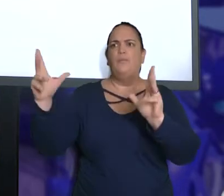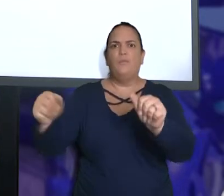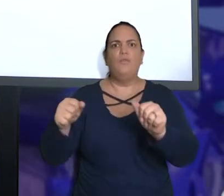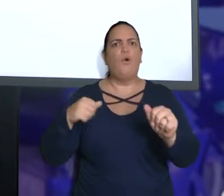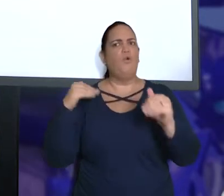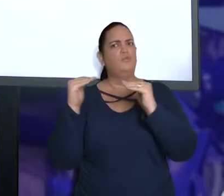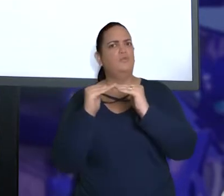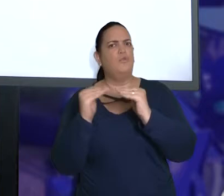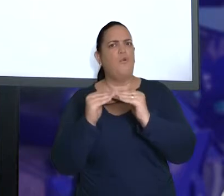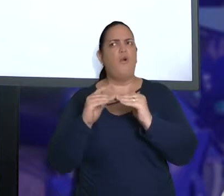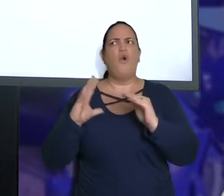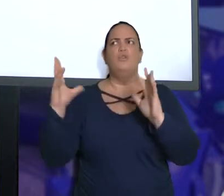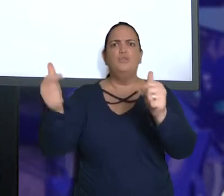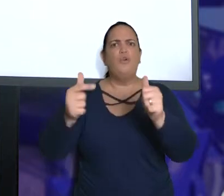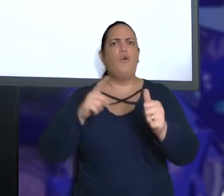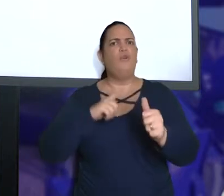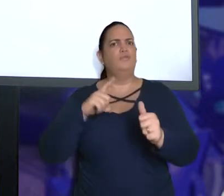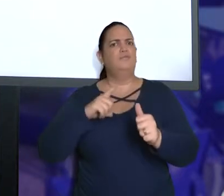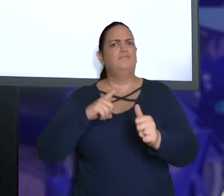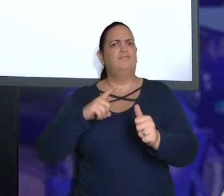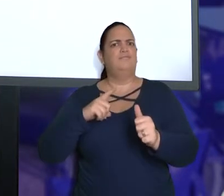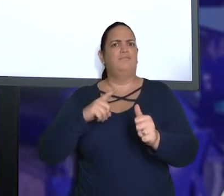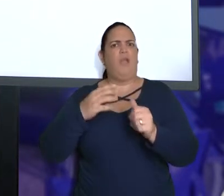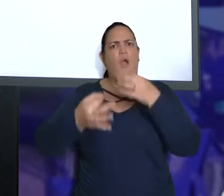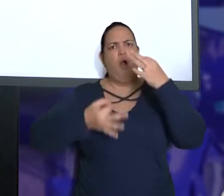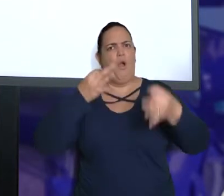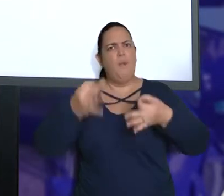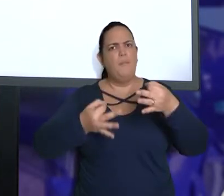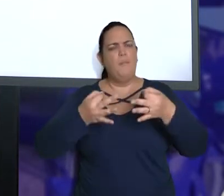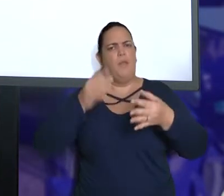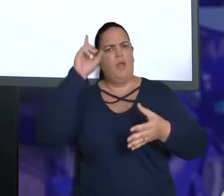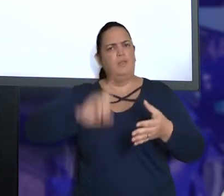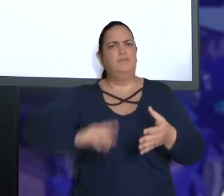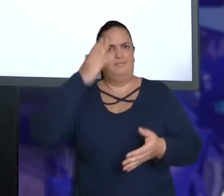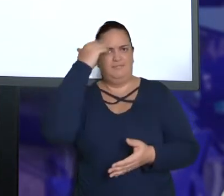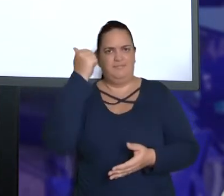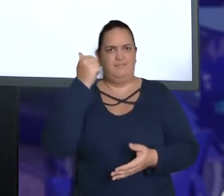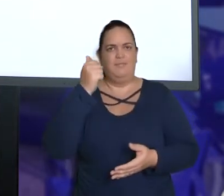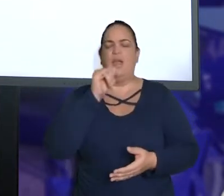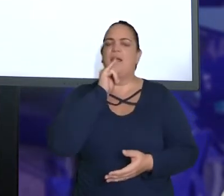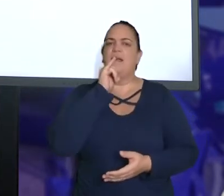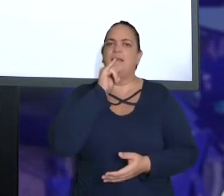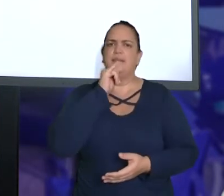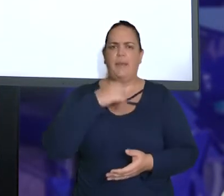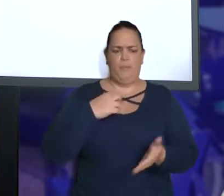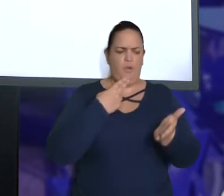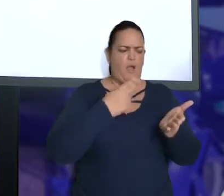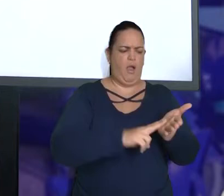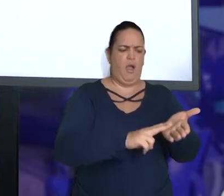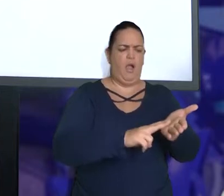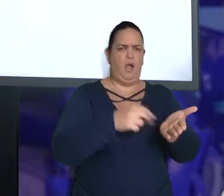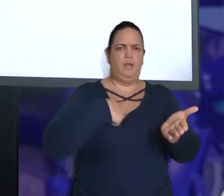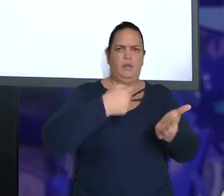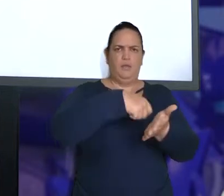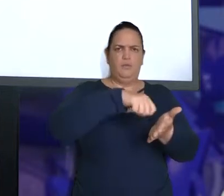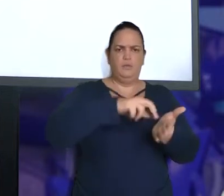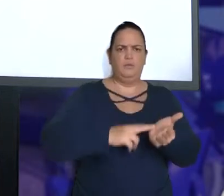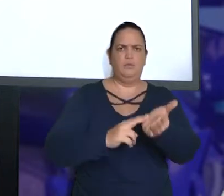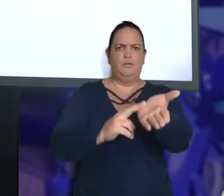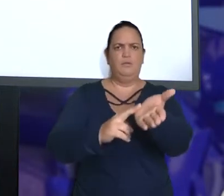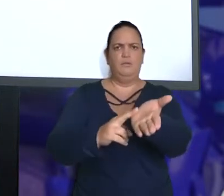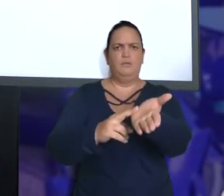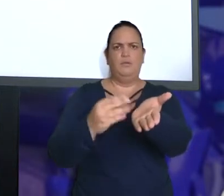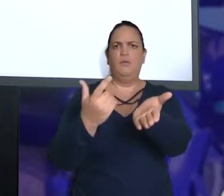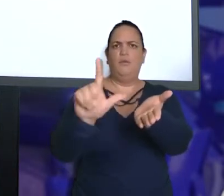agora. A carta pessoal é uma carta que eu escrevo de uma pessoa, eu, para outra pessoa. Então, ela é uma carta íntima, ela é uma